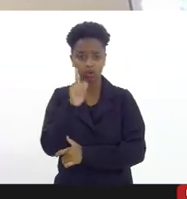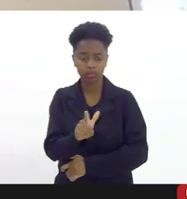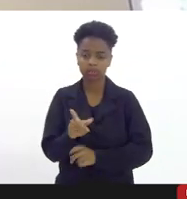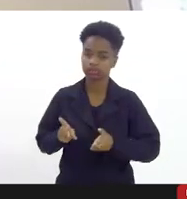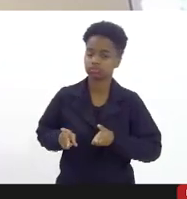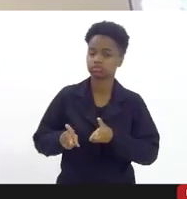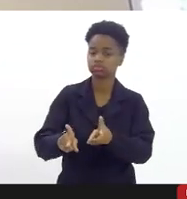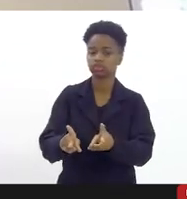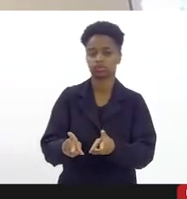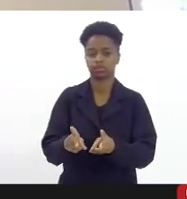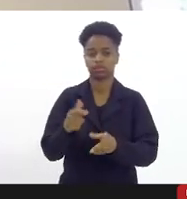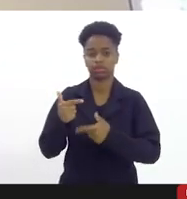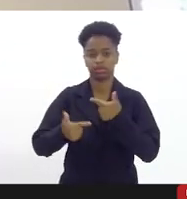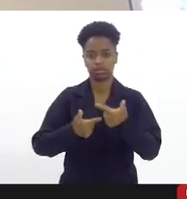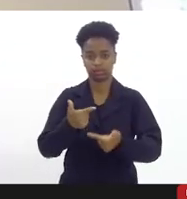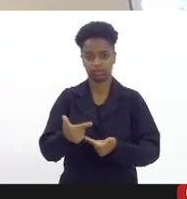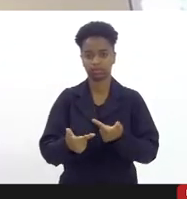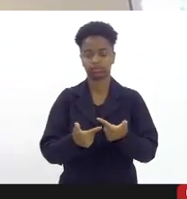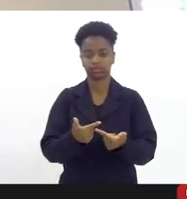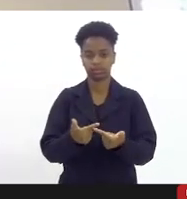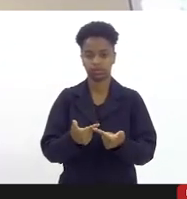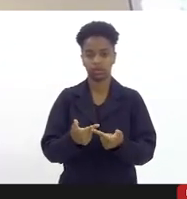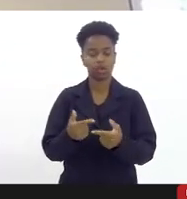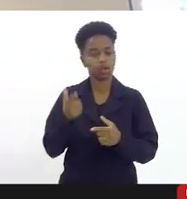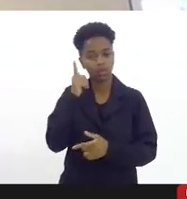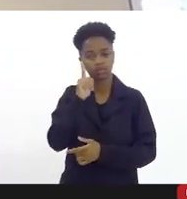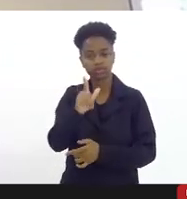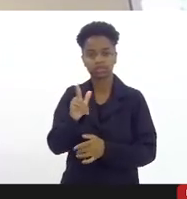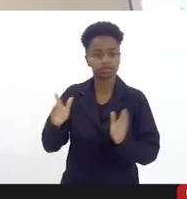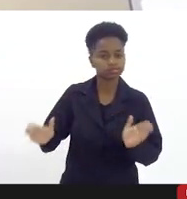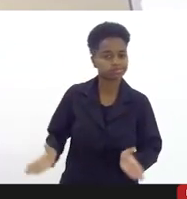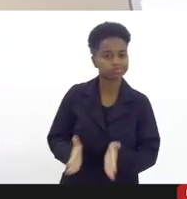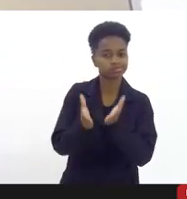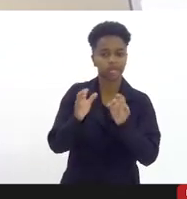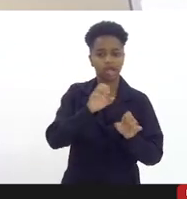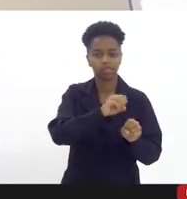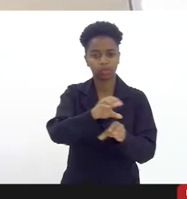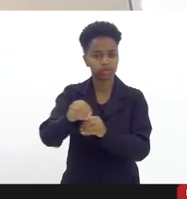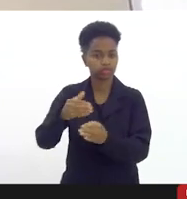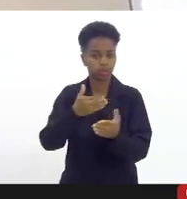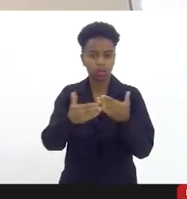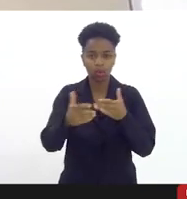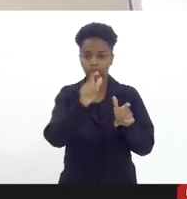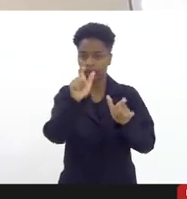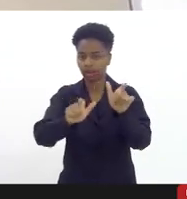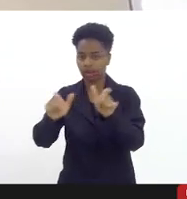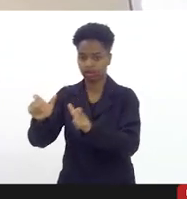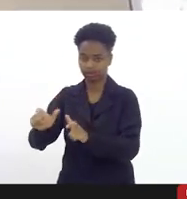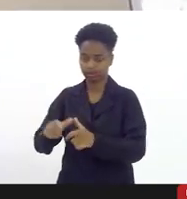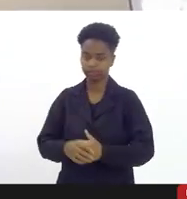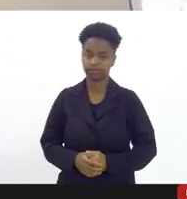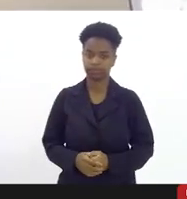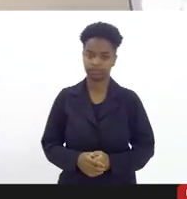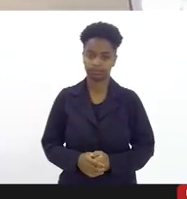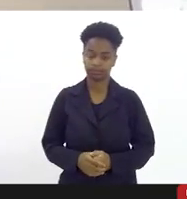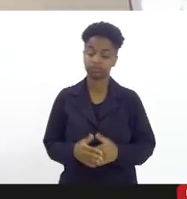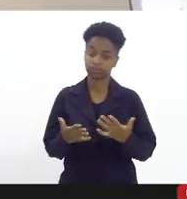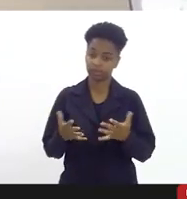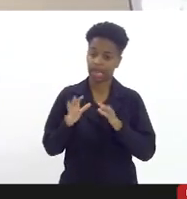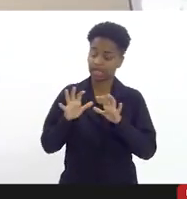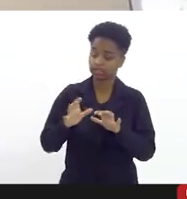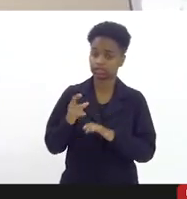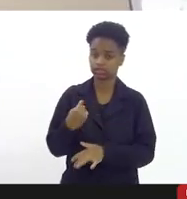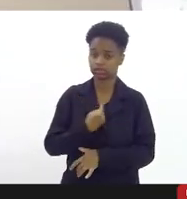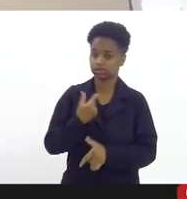fazendo o seu trabalho de levar a educação para todos indistintamente esse que é o trabalho